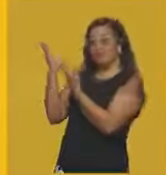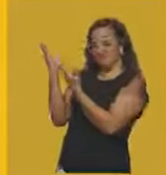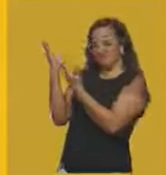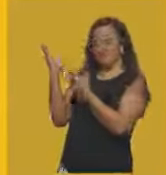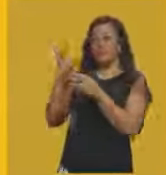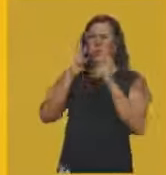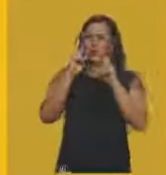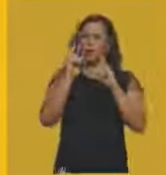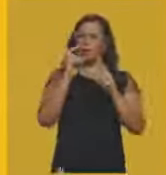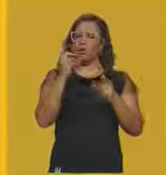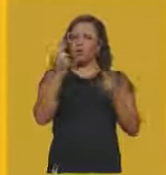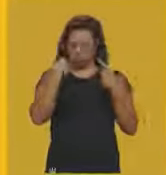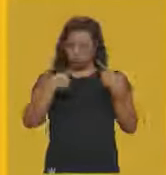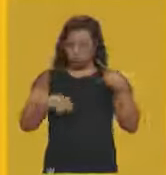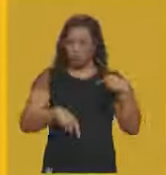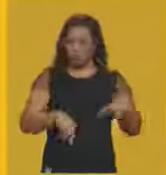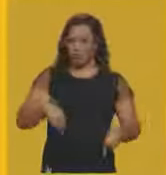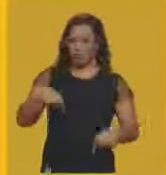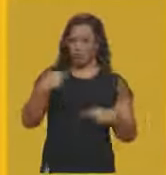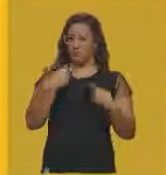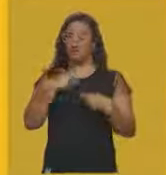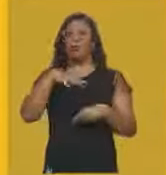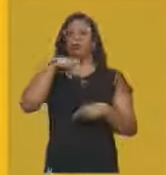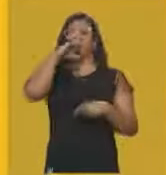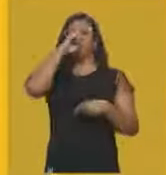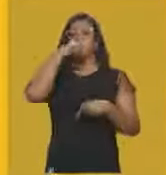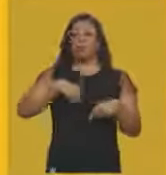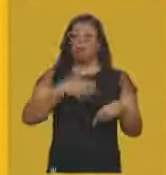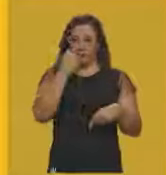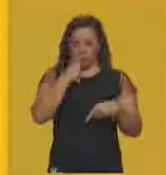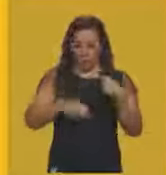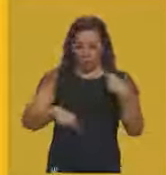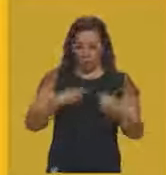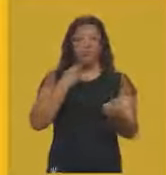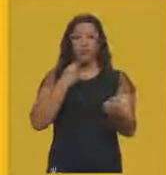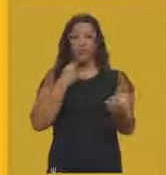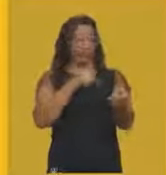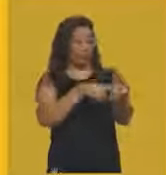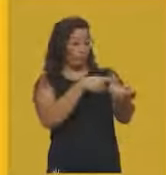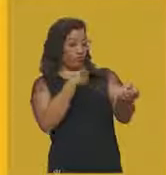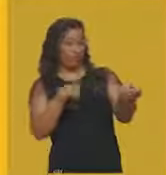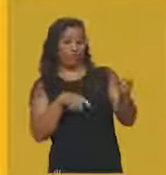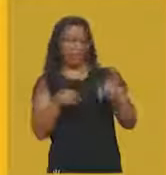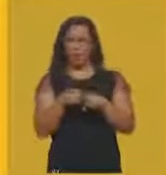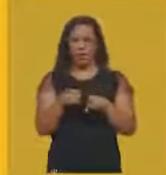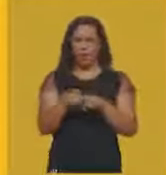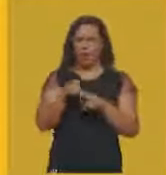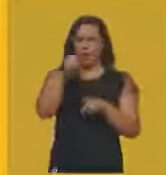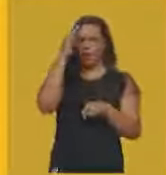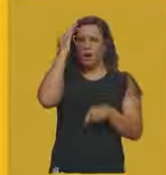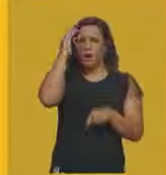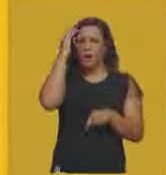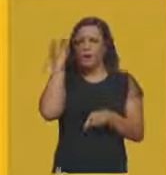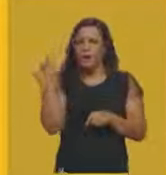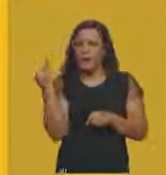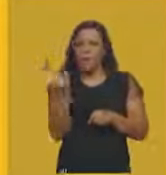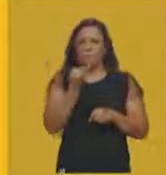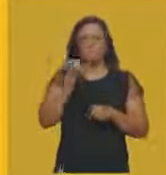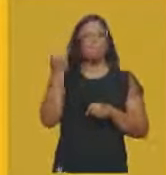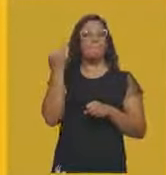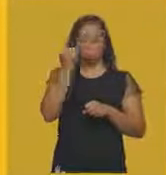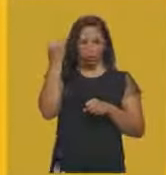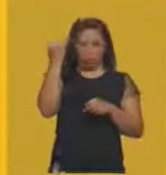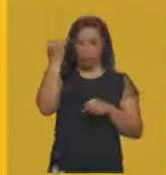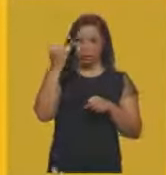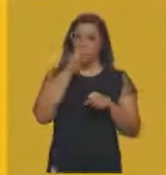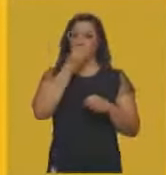órgãos e funções do sistema digestório, respiratório e circulatório, reconhecer a importância da integração entre os sistemas para